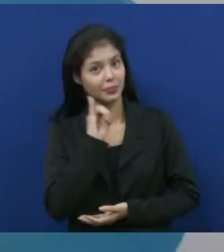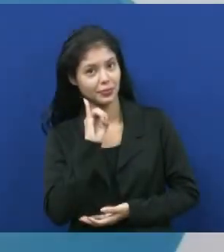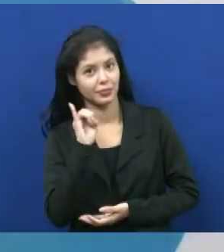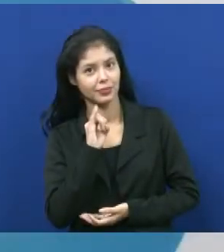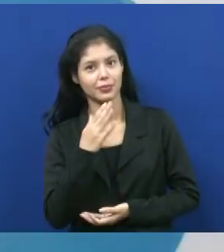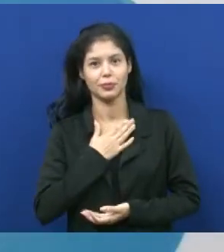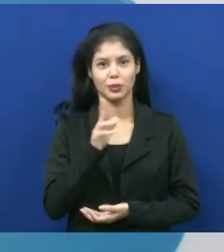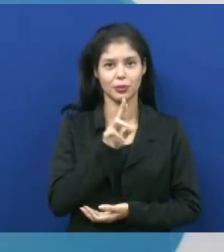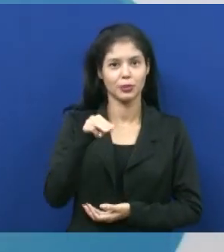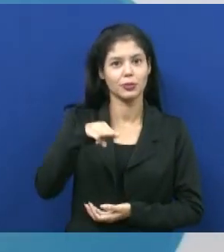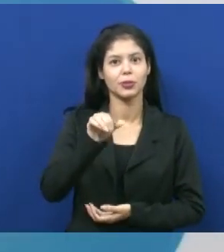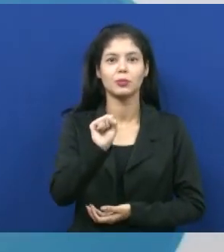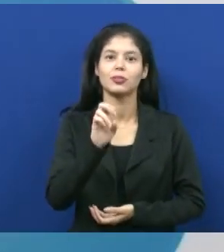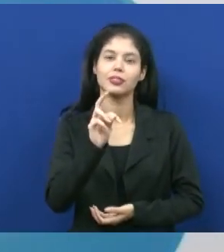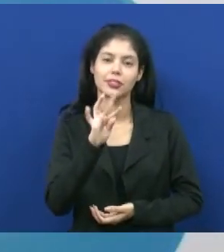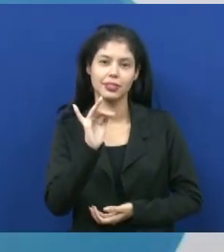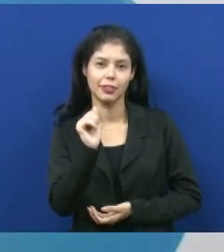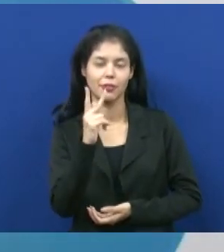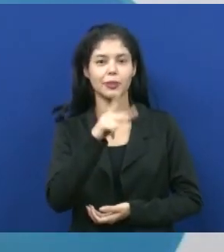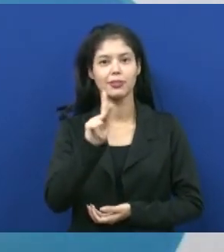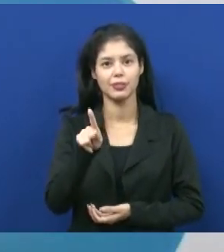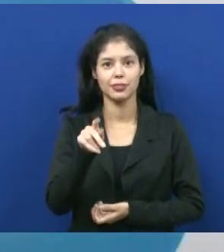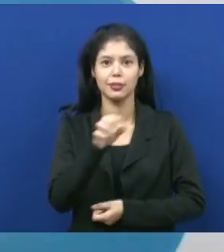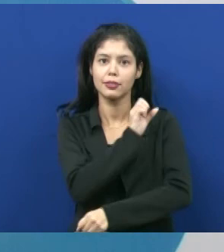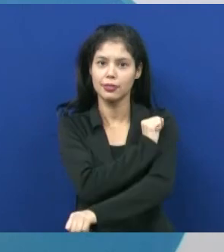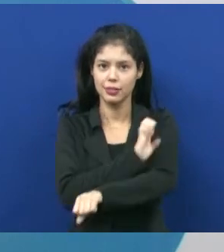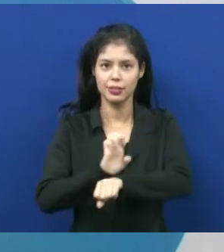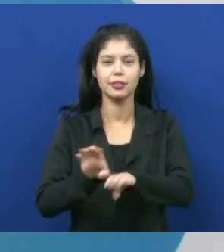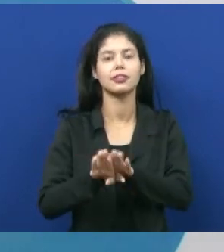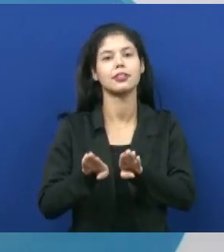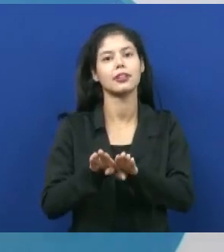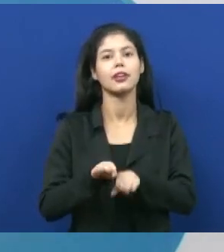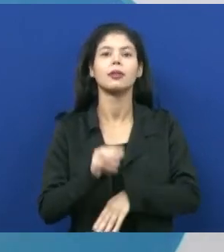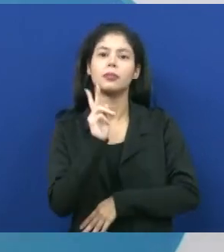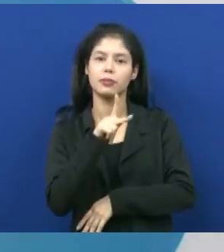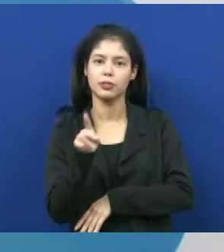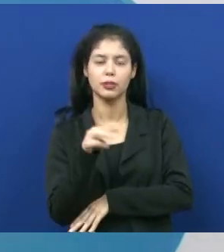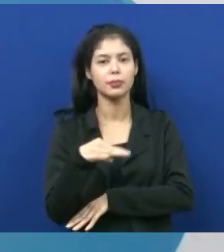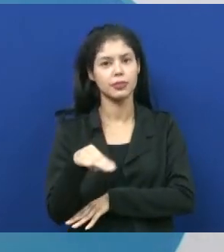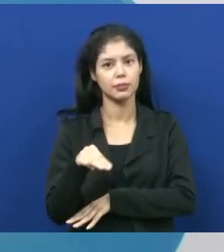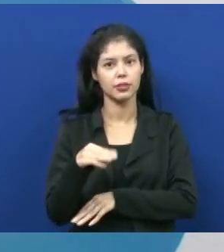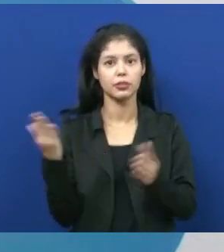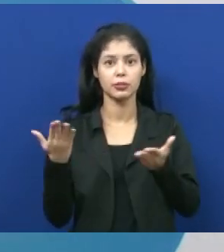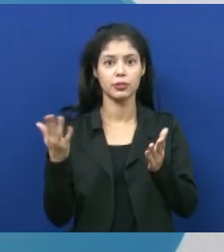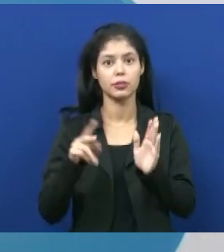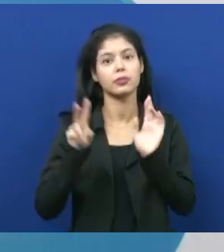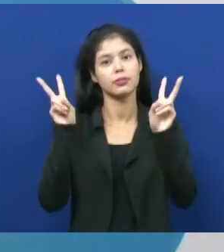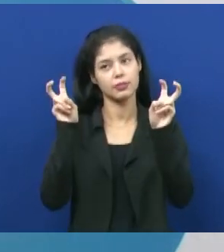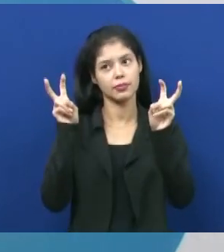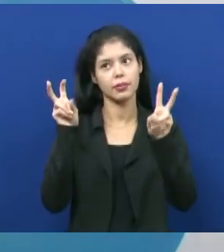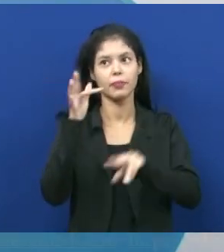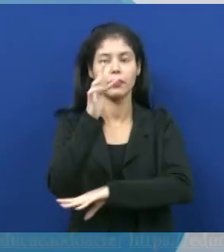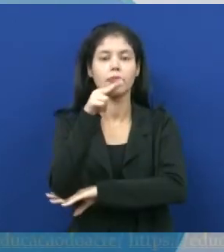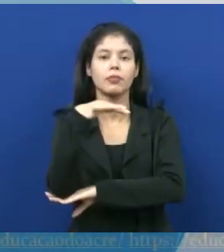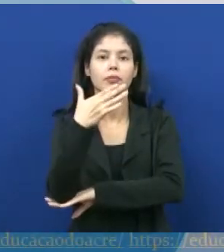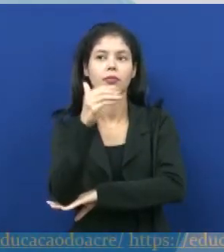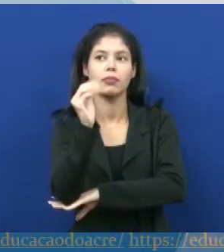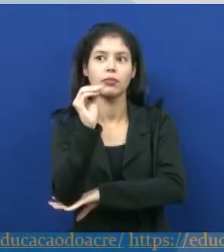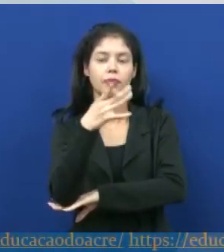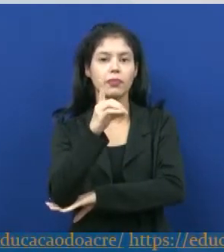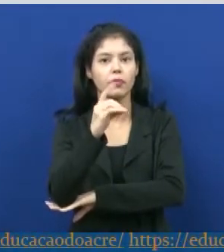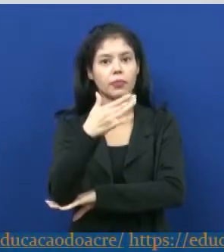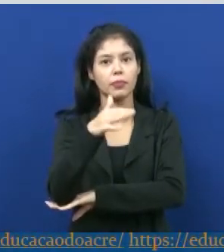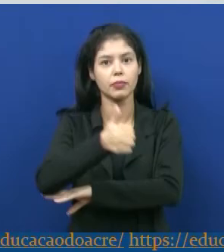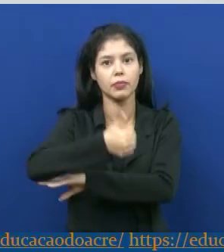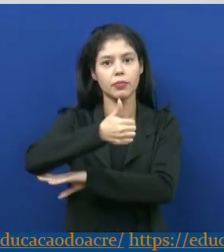Olá, meu nome é Mustafa Said, eu sou professor da Rede Estadual de Ensino e hoje eu vou trabalhar um pouquinho de função do